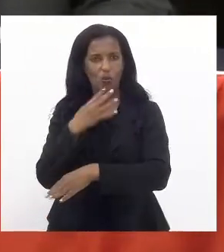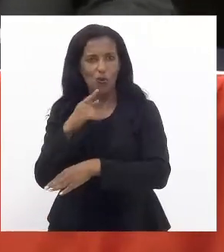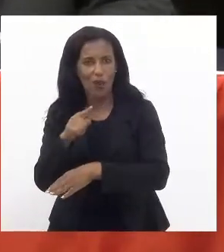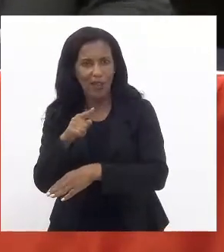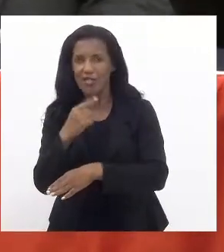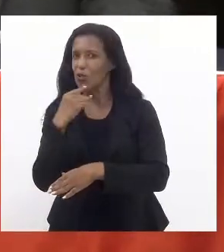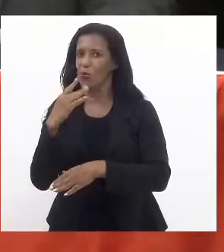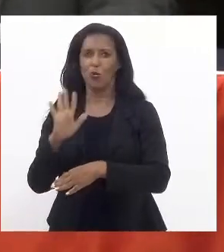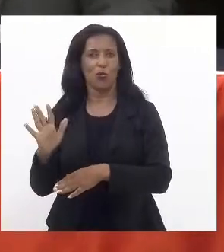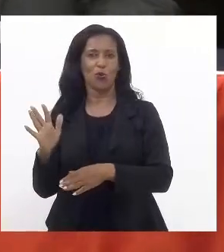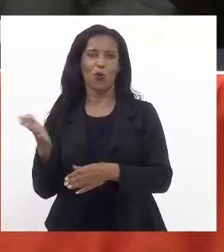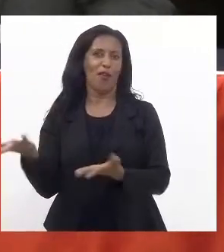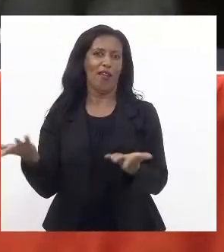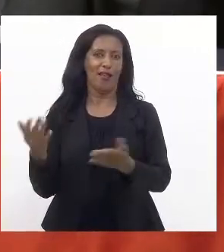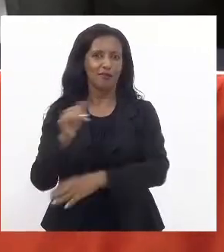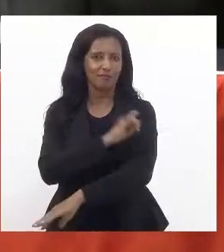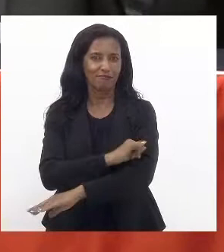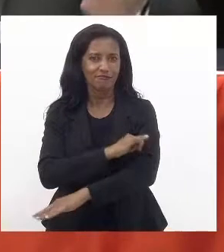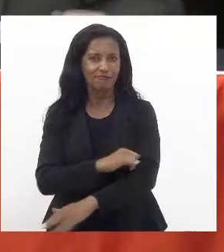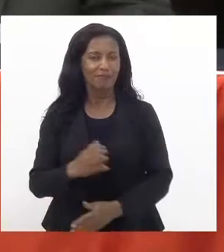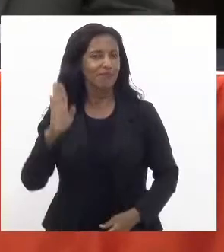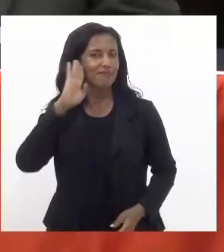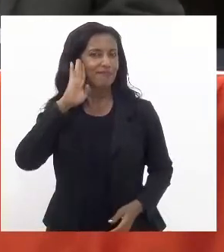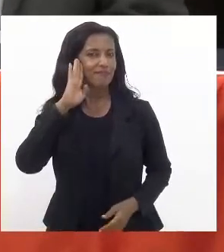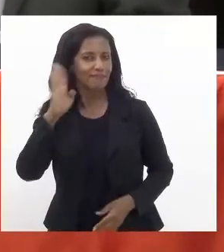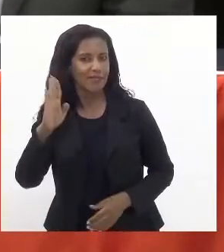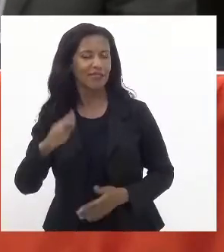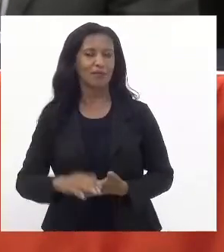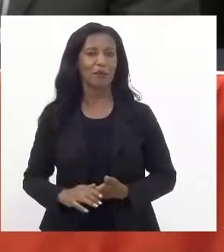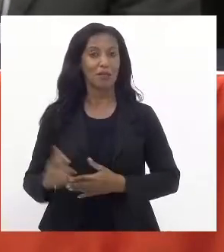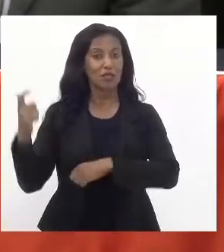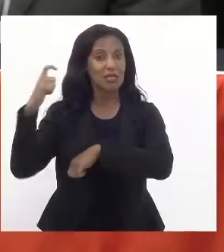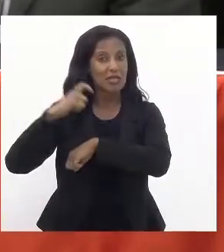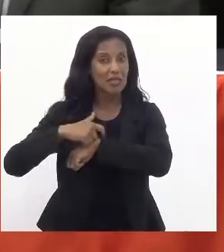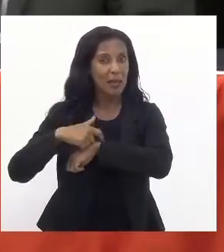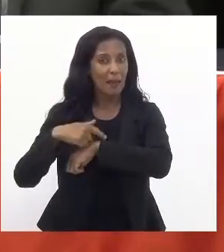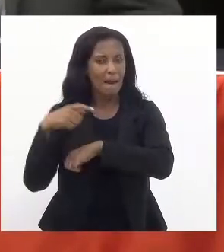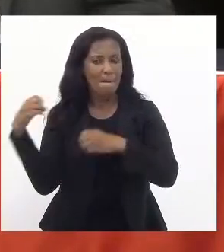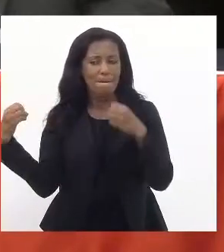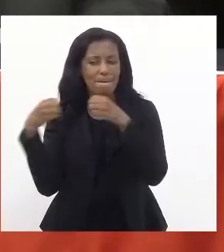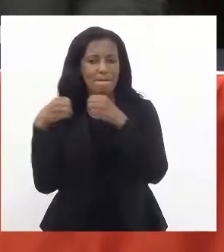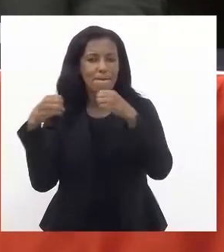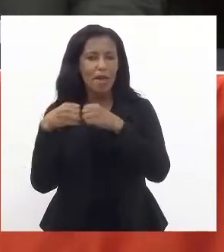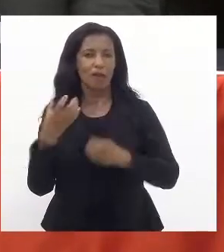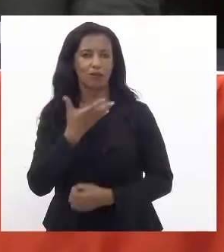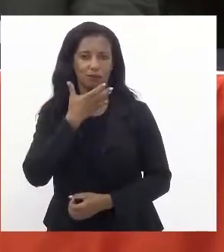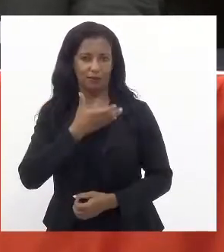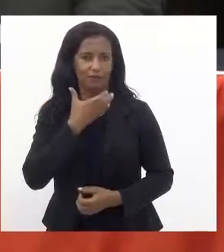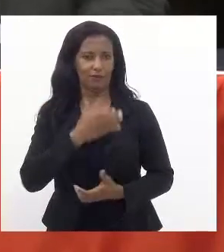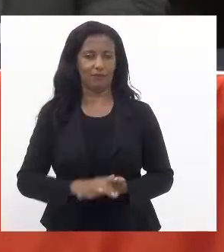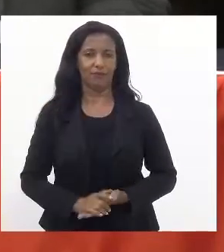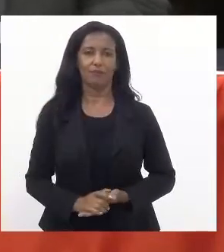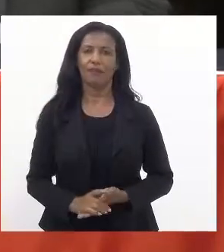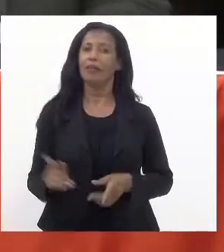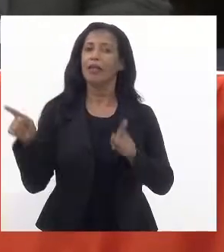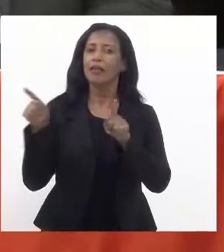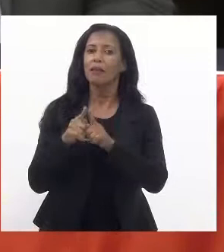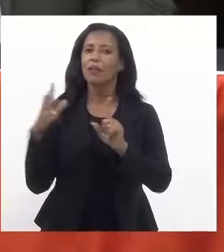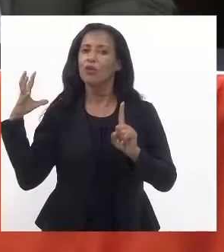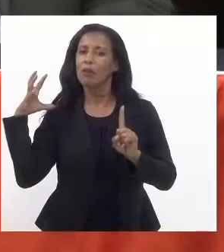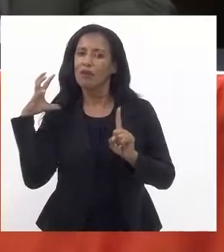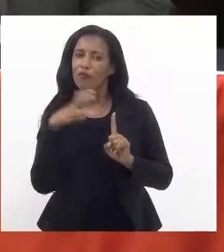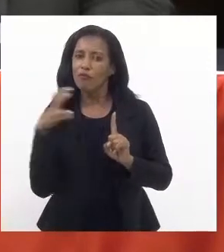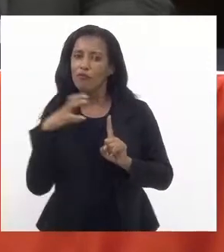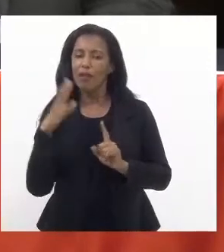Janeiro, e muito menos o centro da cidade, principalmente nessa época pré-natalina. Sobre a influência libanesa